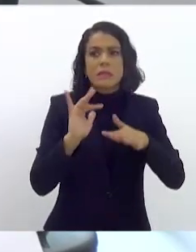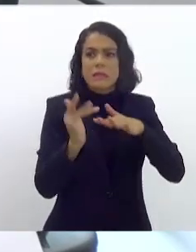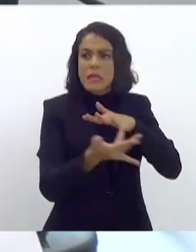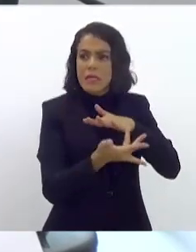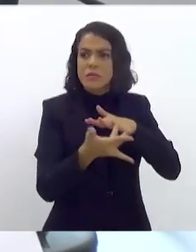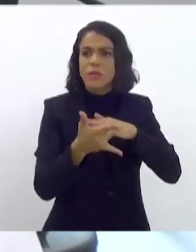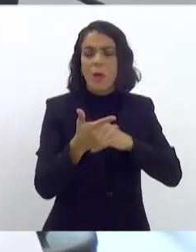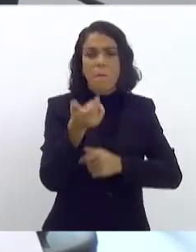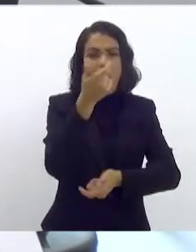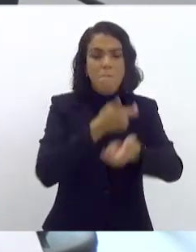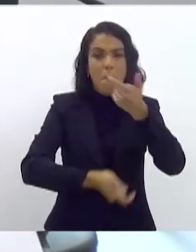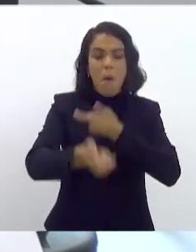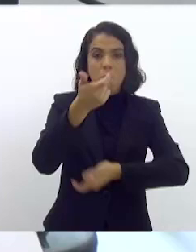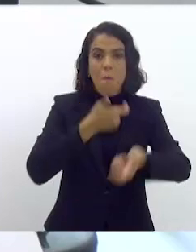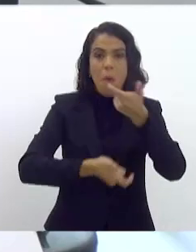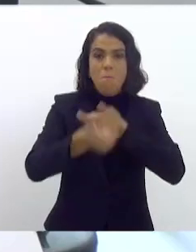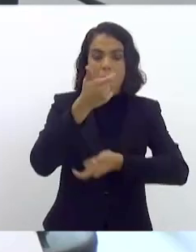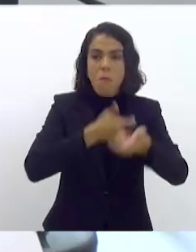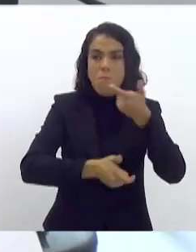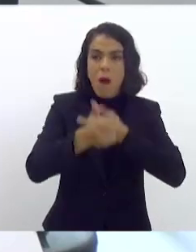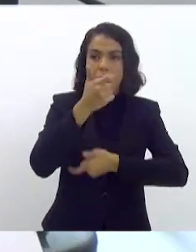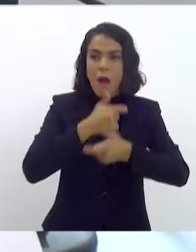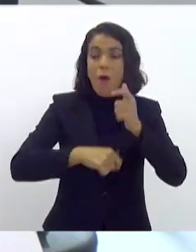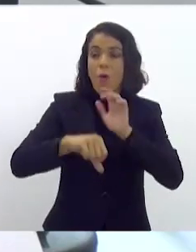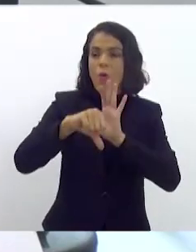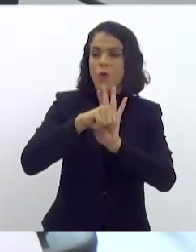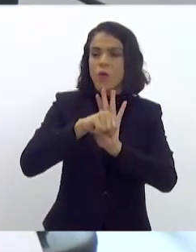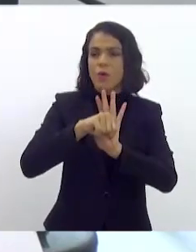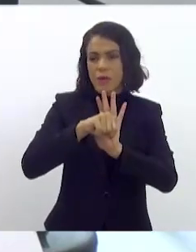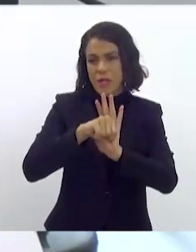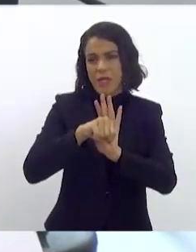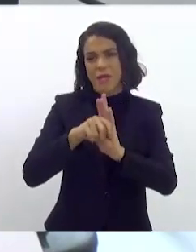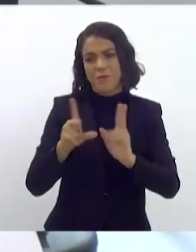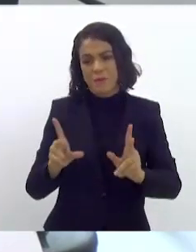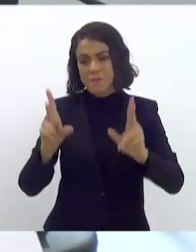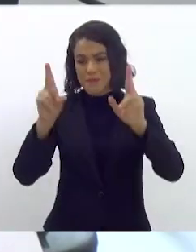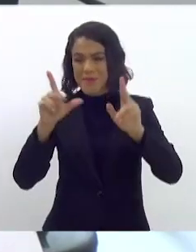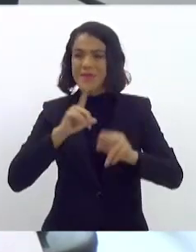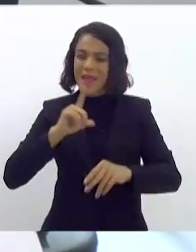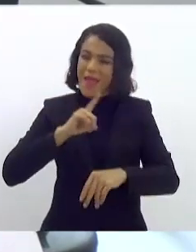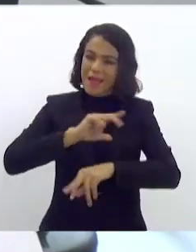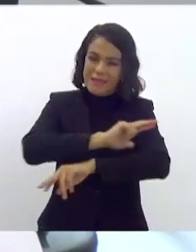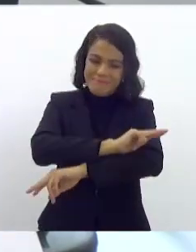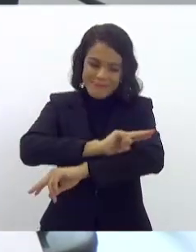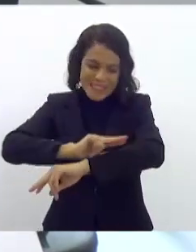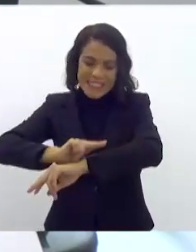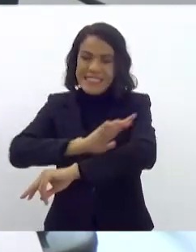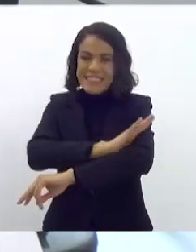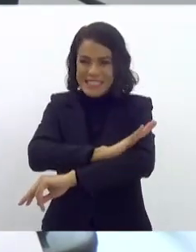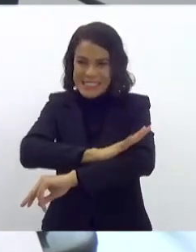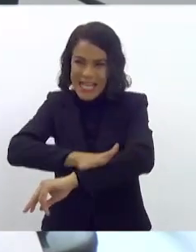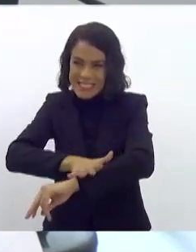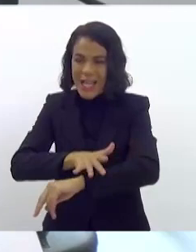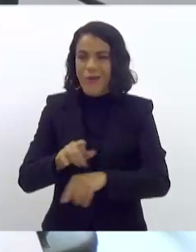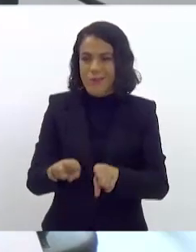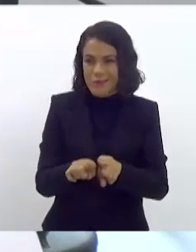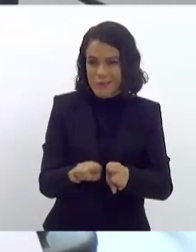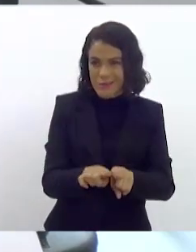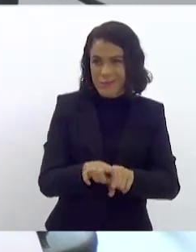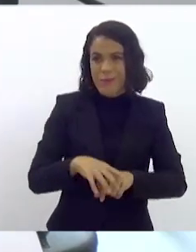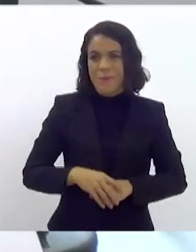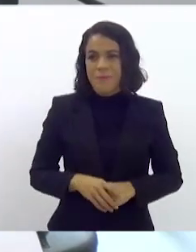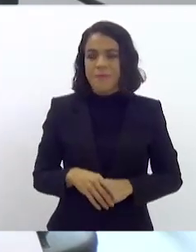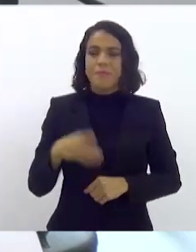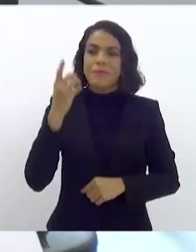xingada, porque aí o crime terá o recorte, né, racial também, né, deputada Marta Rocha, deputado Luiz Paulo e